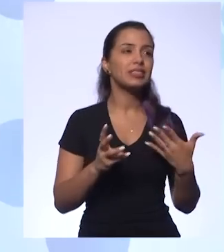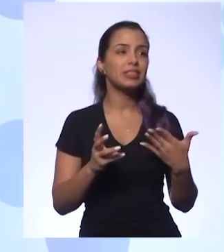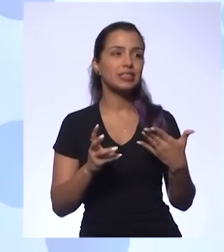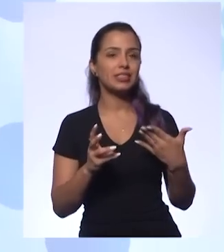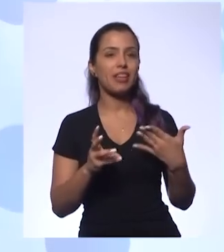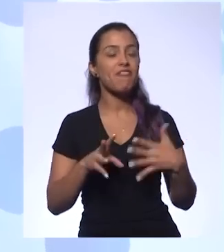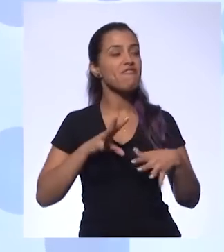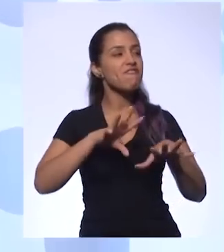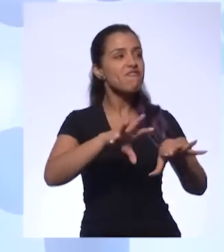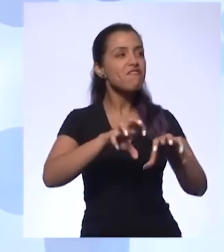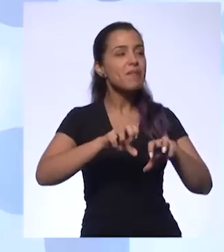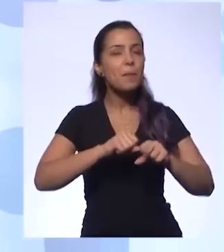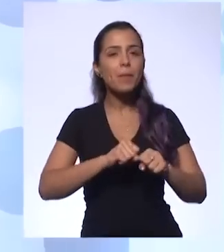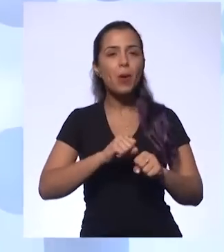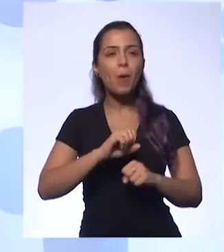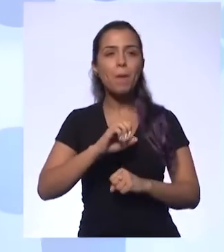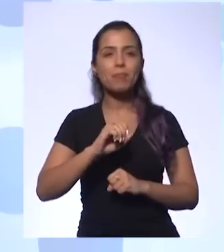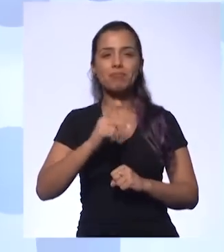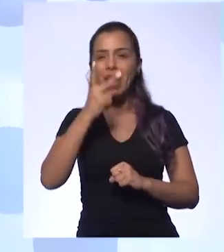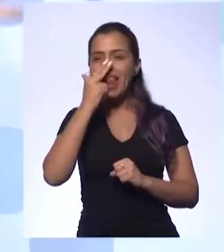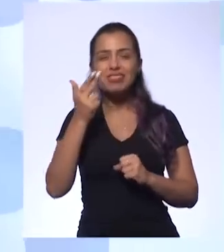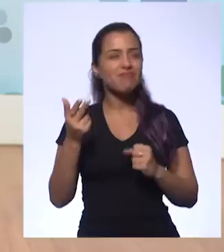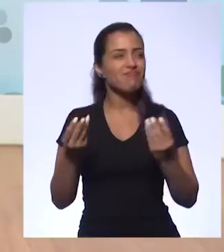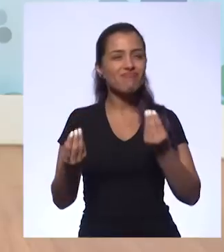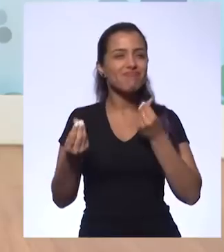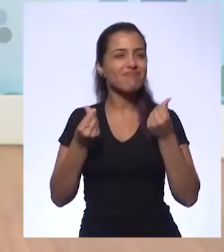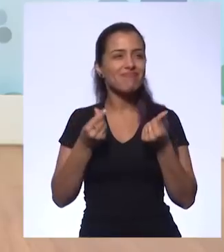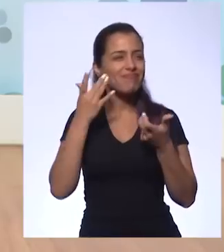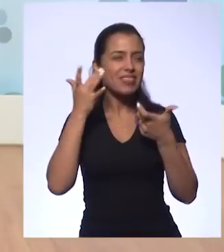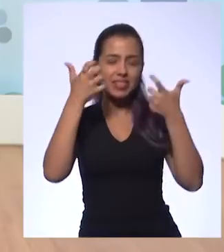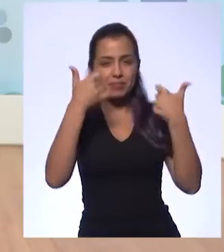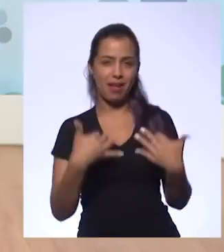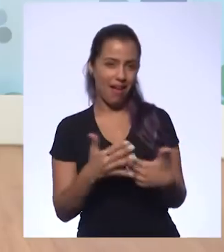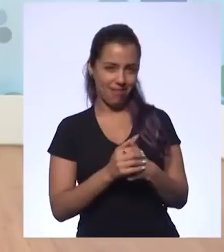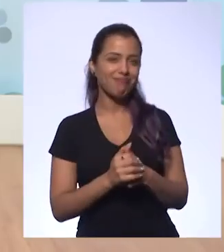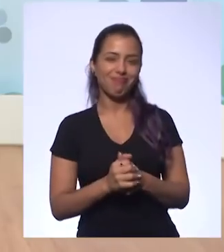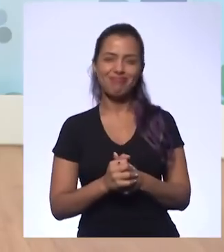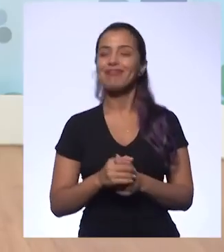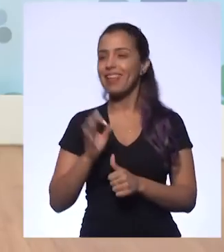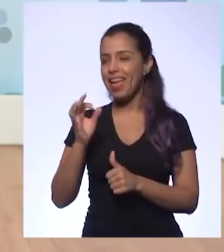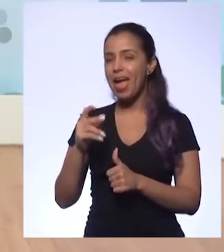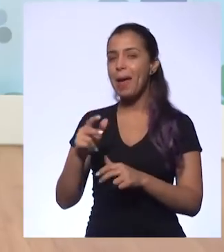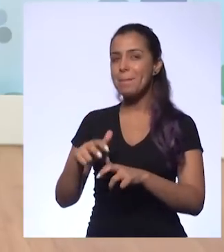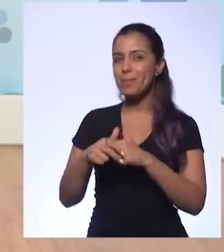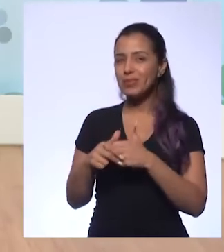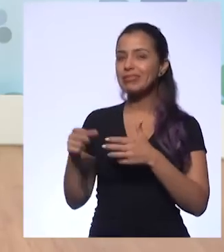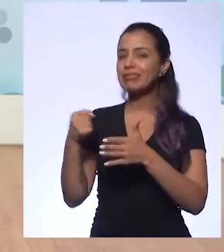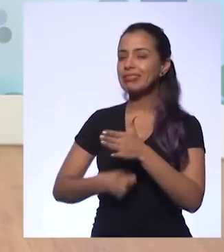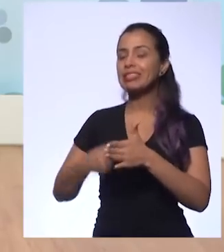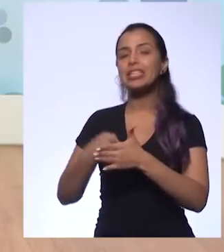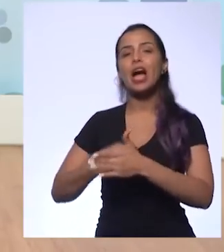vamos ocupar. Aí sempre sai aquela lógica do vamos. Não sei. Então, galera, a gente tem que Por isso analisar. que eles estavam resistindo